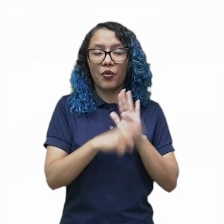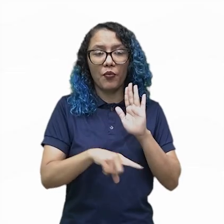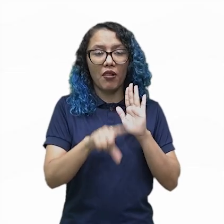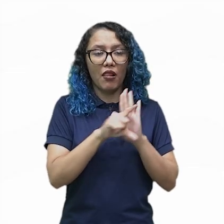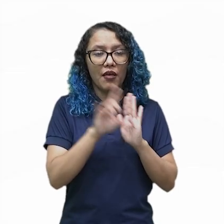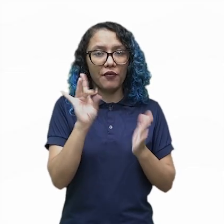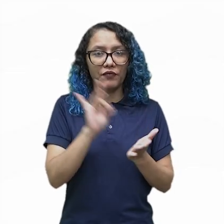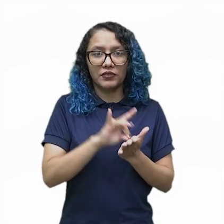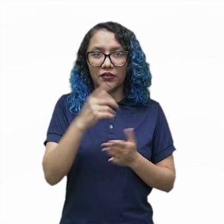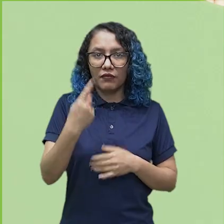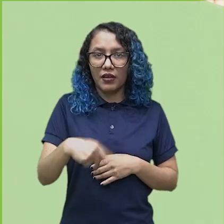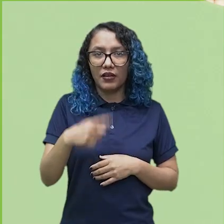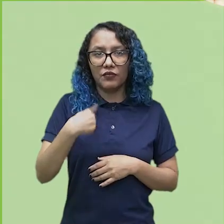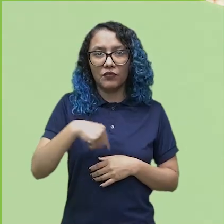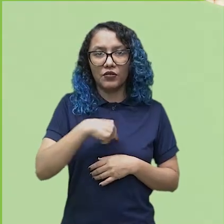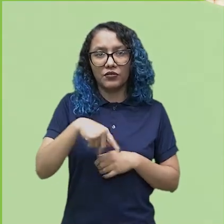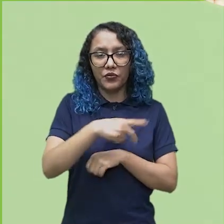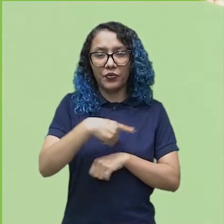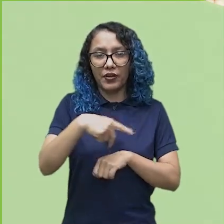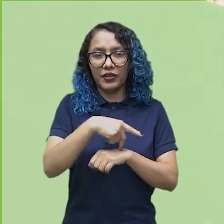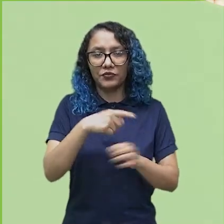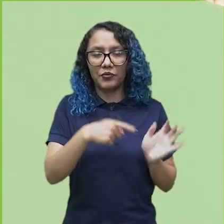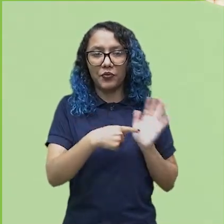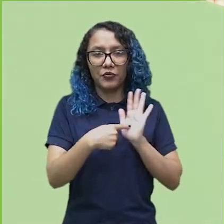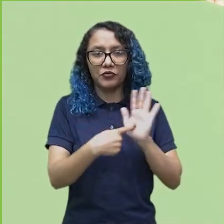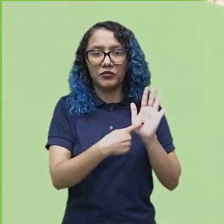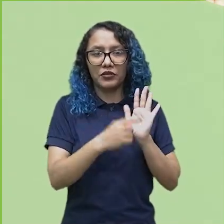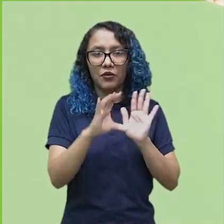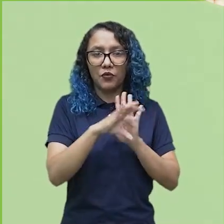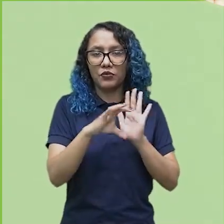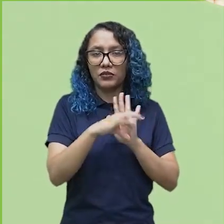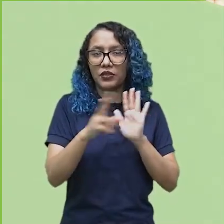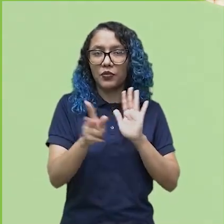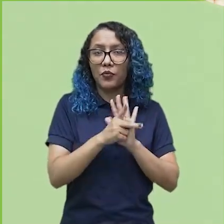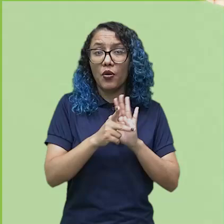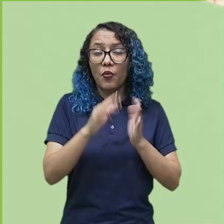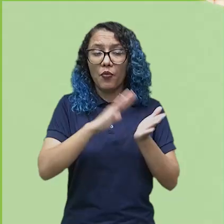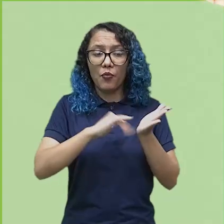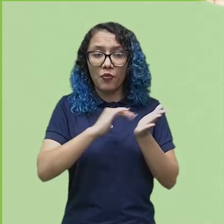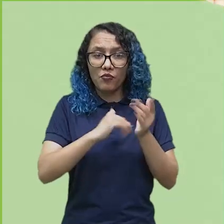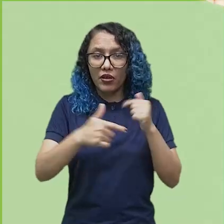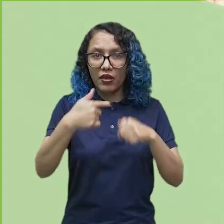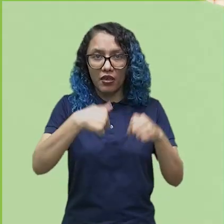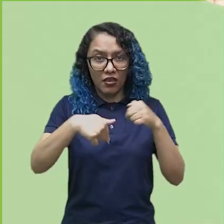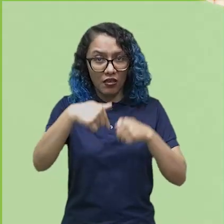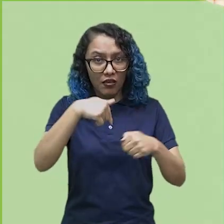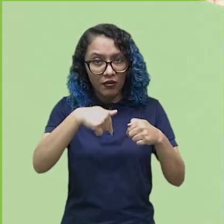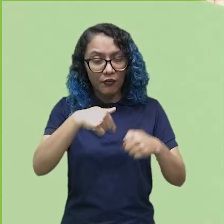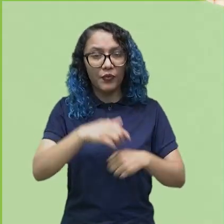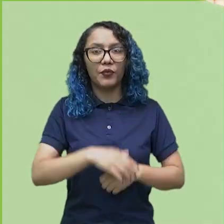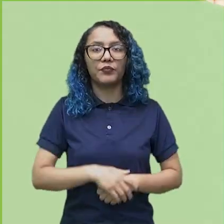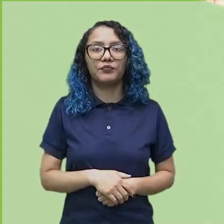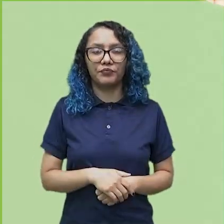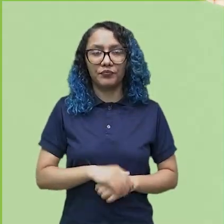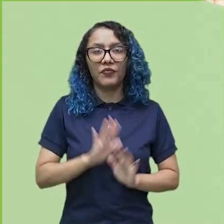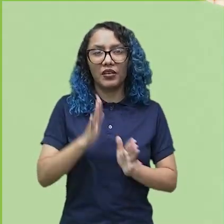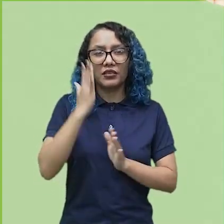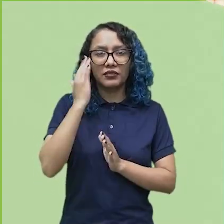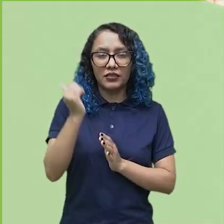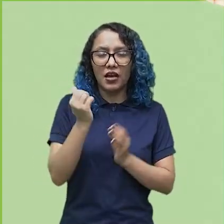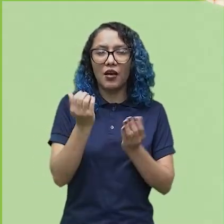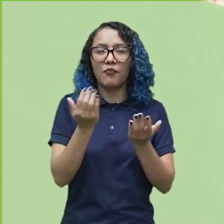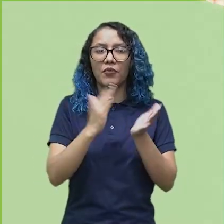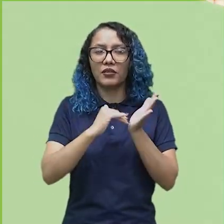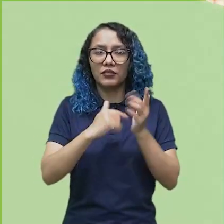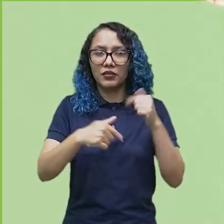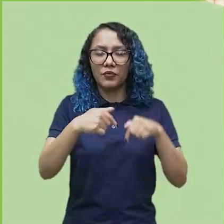do nosso país, para determinar o que é um resíduo químico, tá? Então, a gente já entendeu que um resíduo químico,